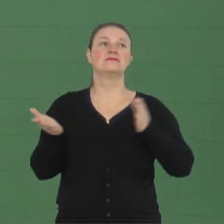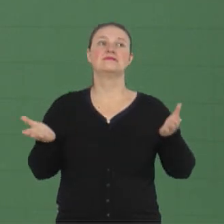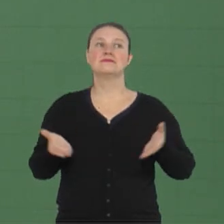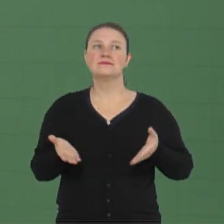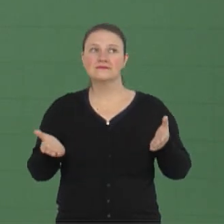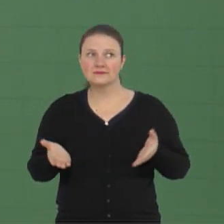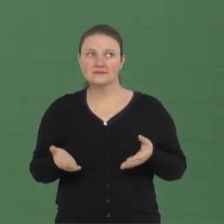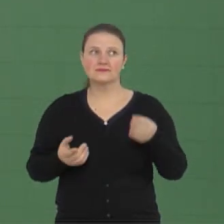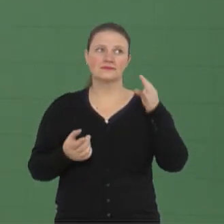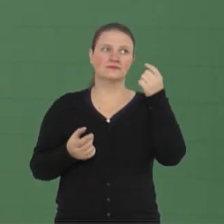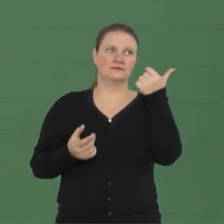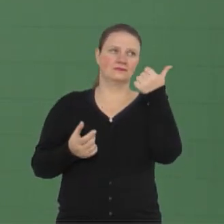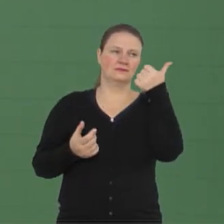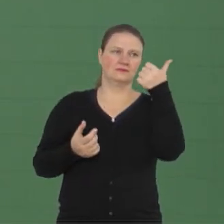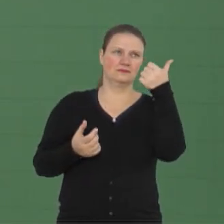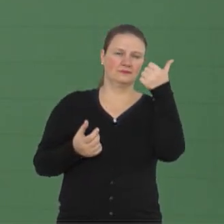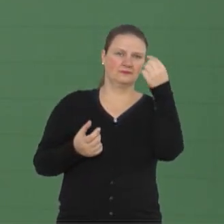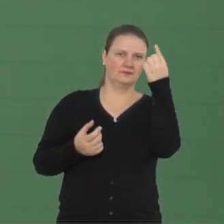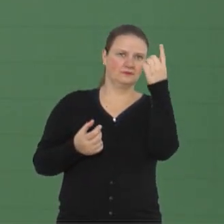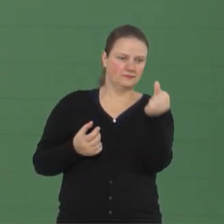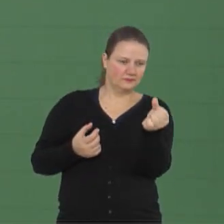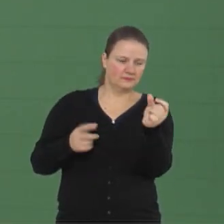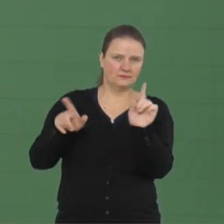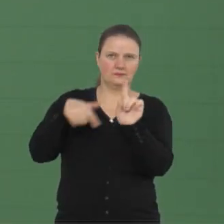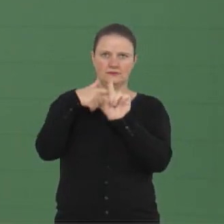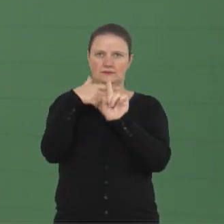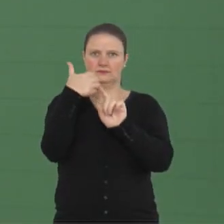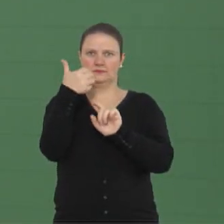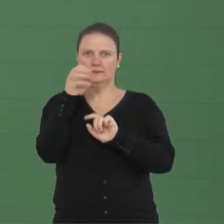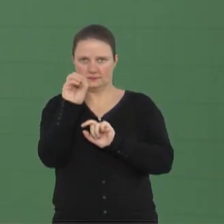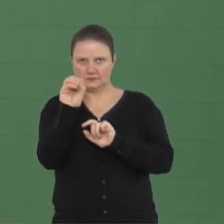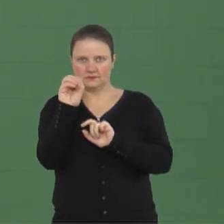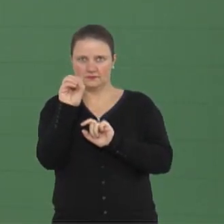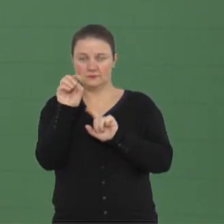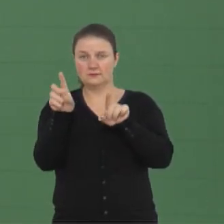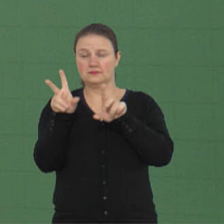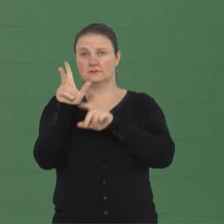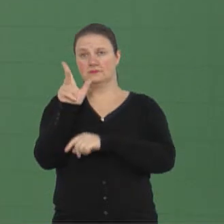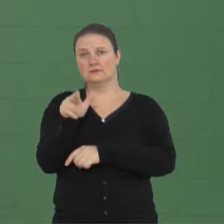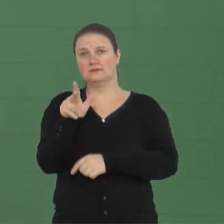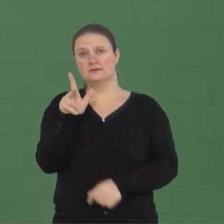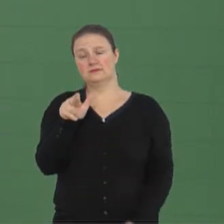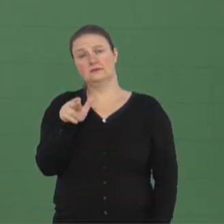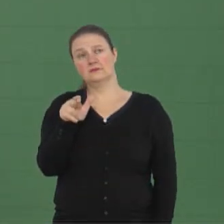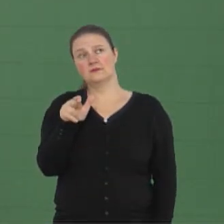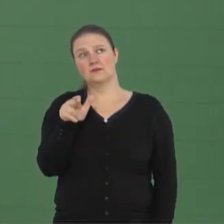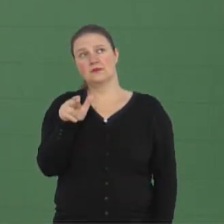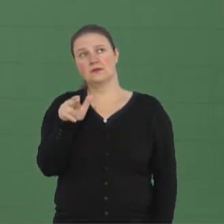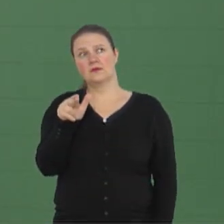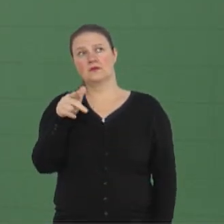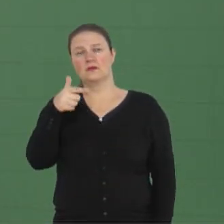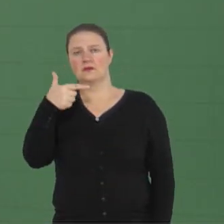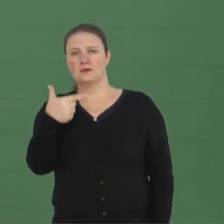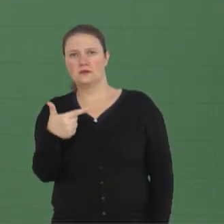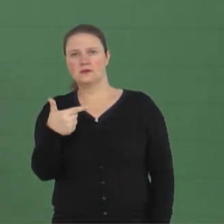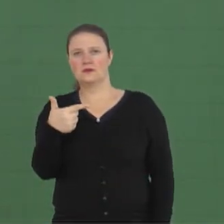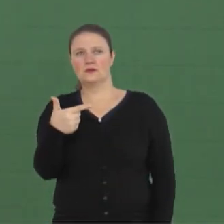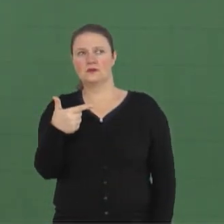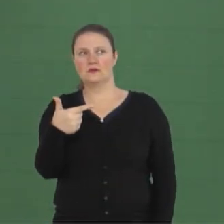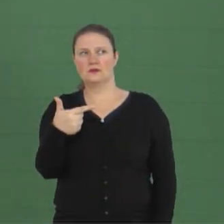assim, 10 com 16, quanto, finalizando o cálculo, quanto nós temos?